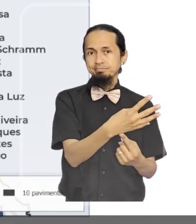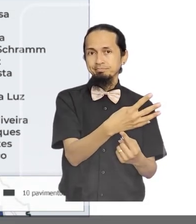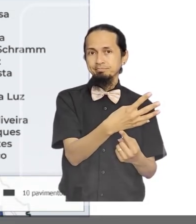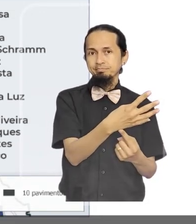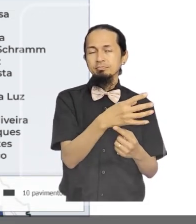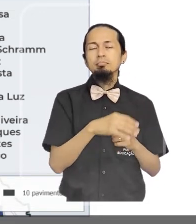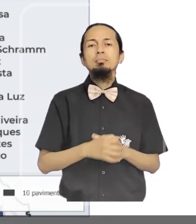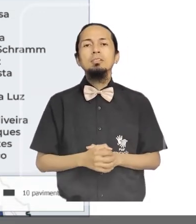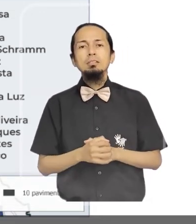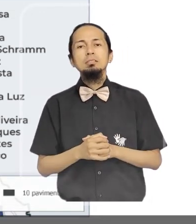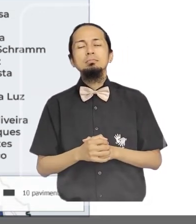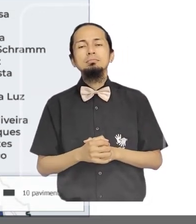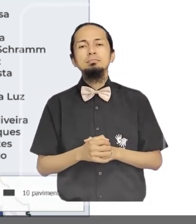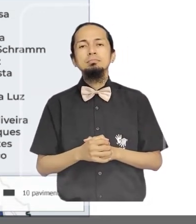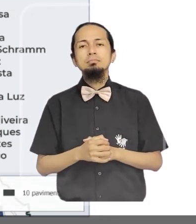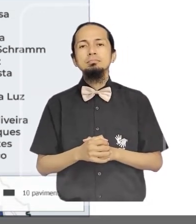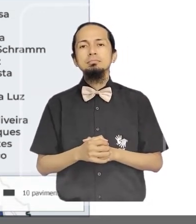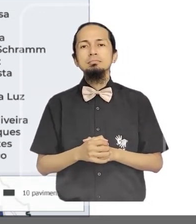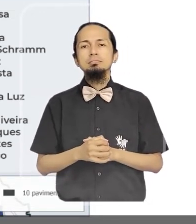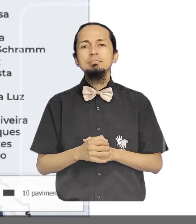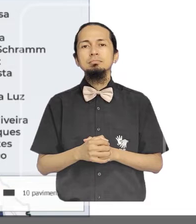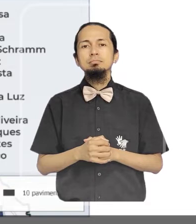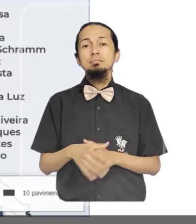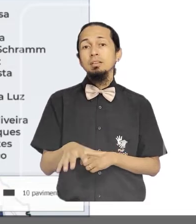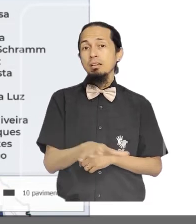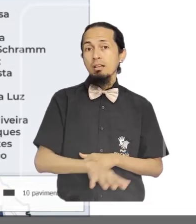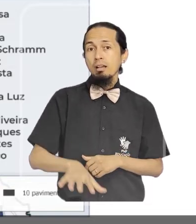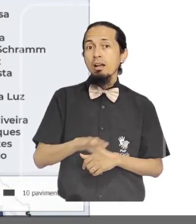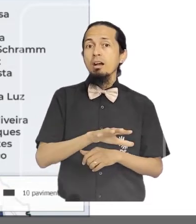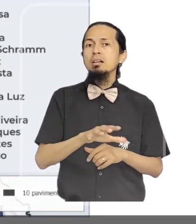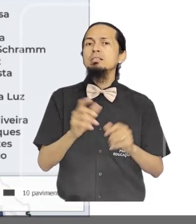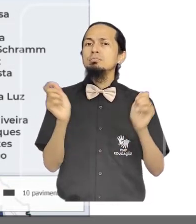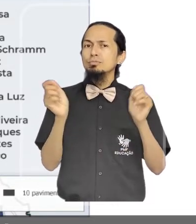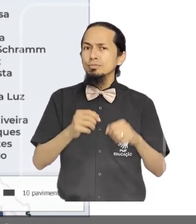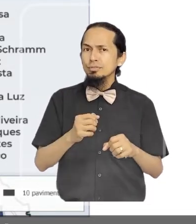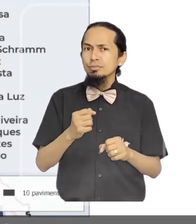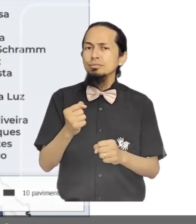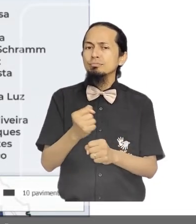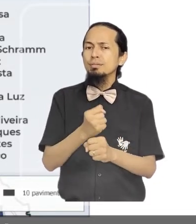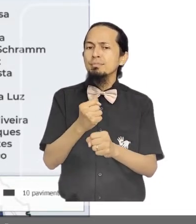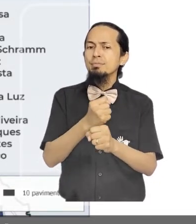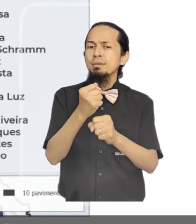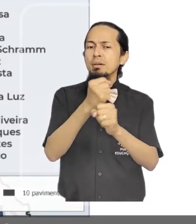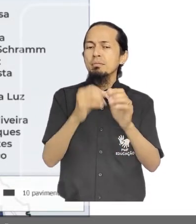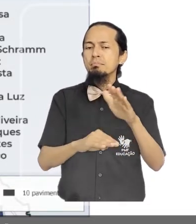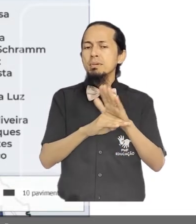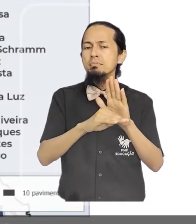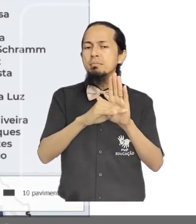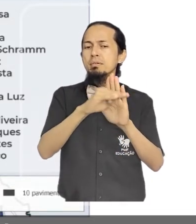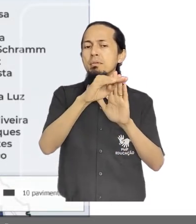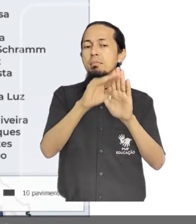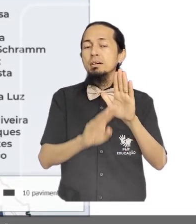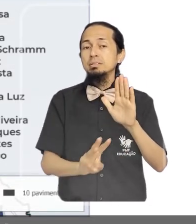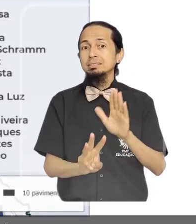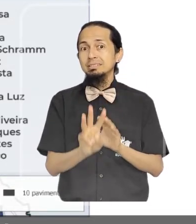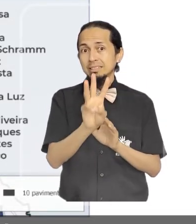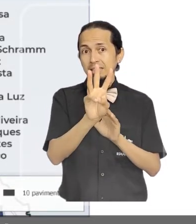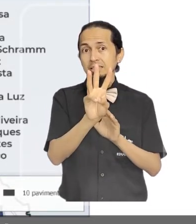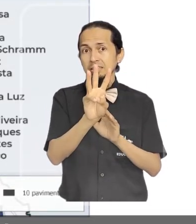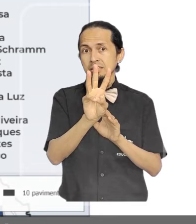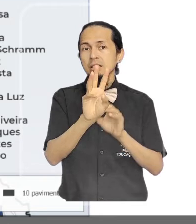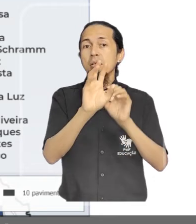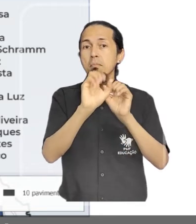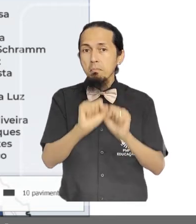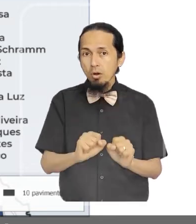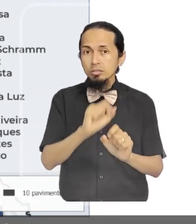chegando à altura máxima de 4 pavimentos com os incentivos. Já as áreas onde já é permitida a construção de no máximo